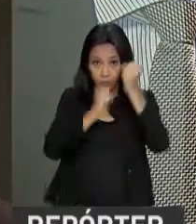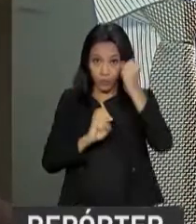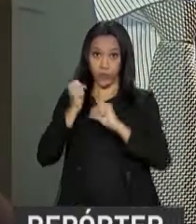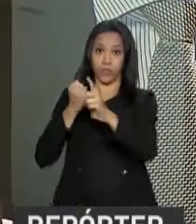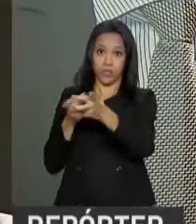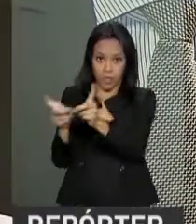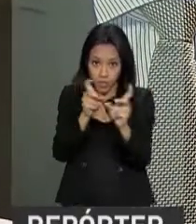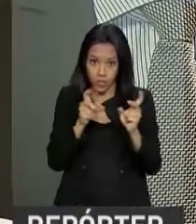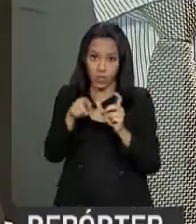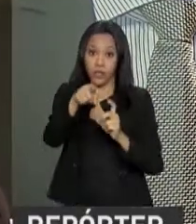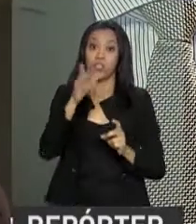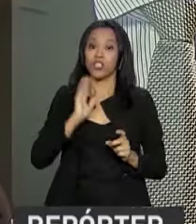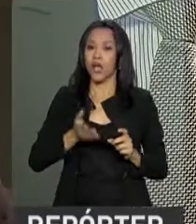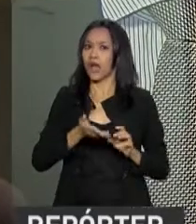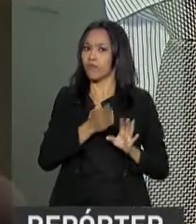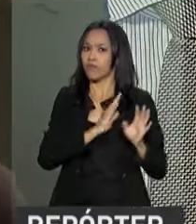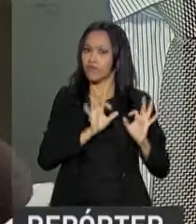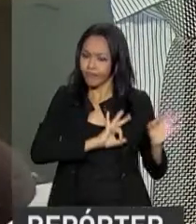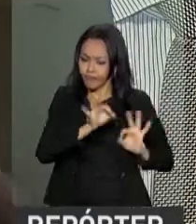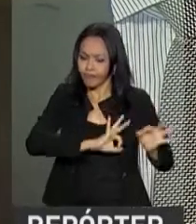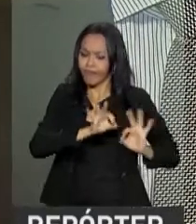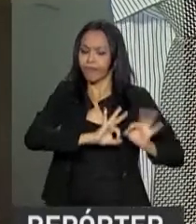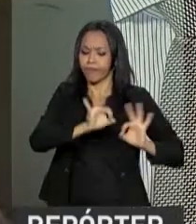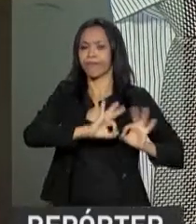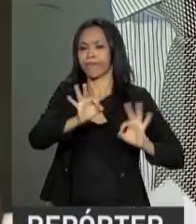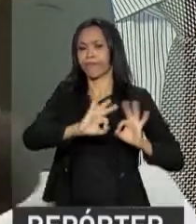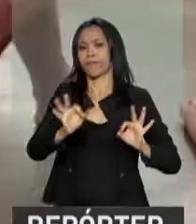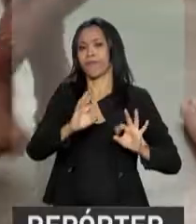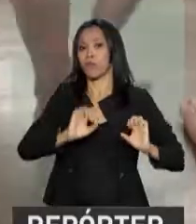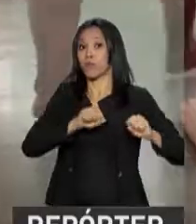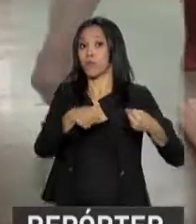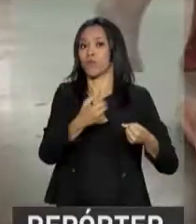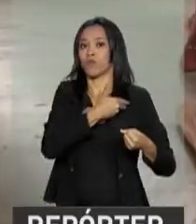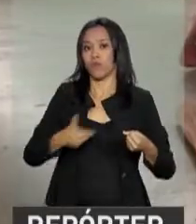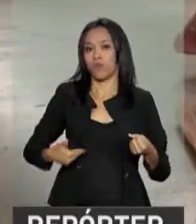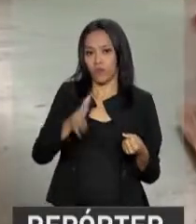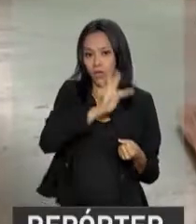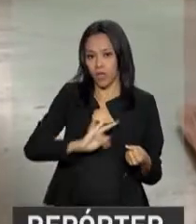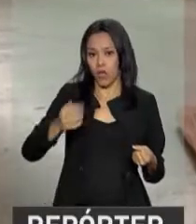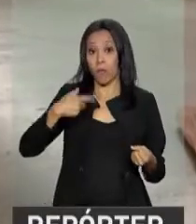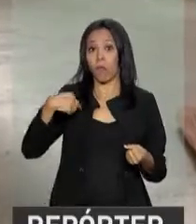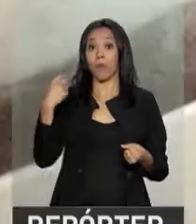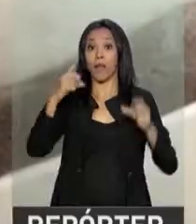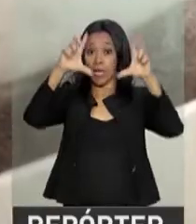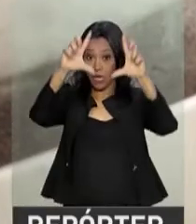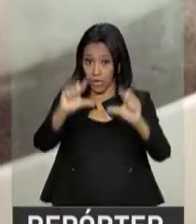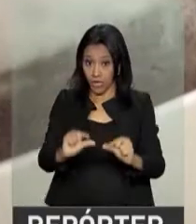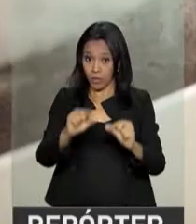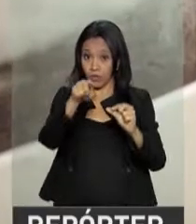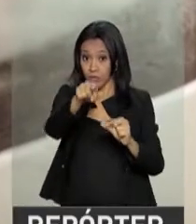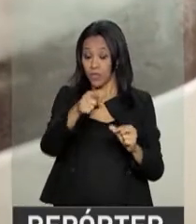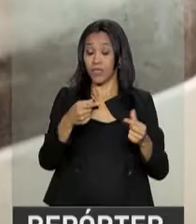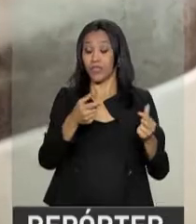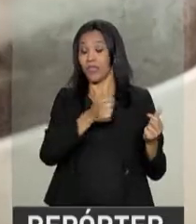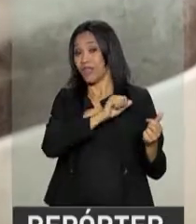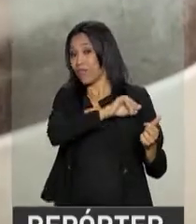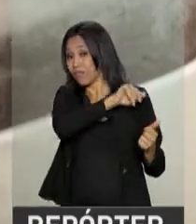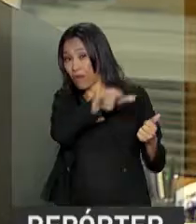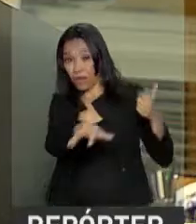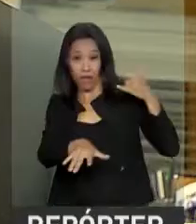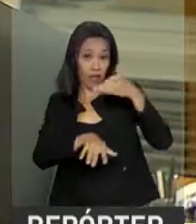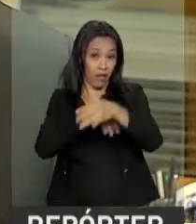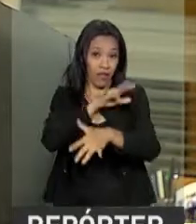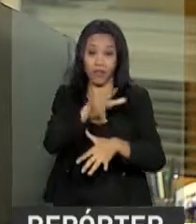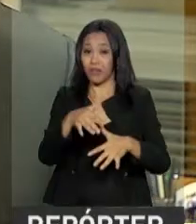as medidas estão em linha com o esforço do governo federal para reduzir os impactos da imigração de venezuelanos.